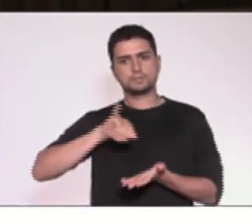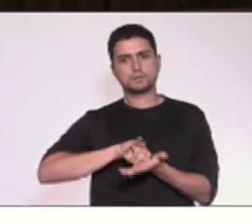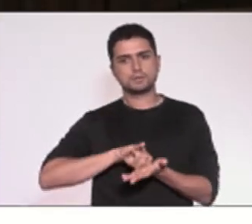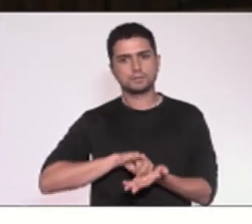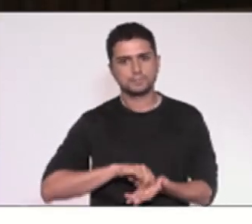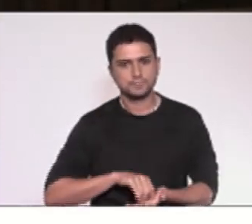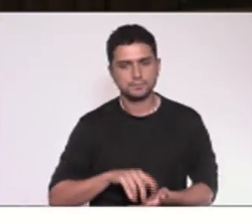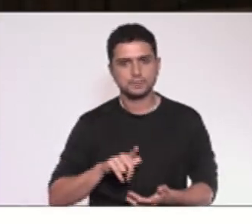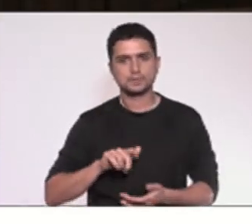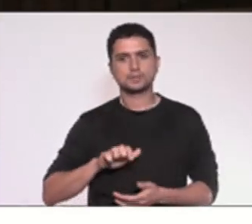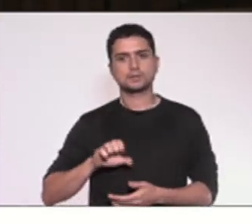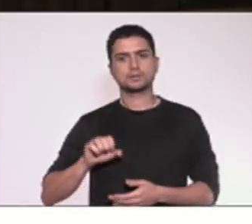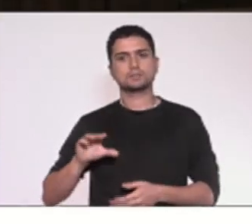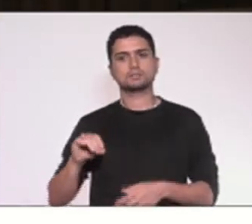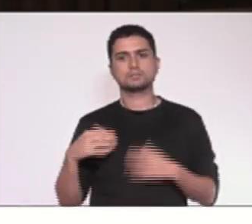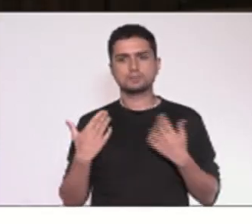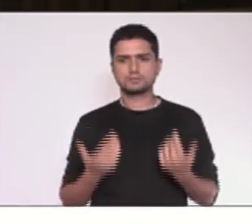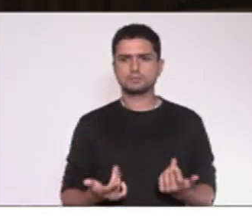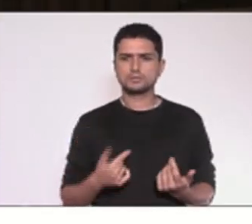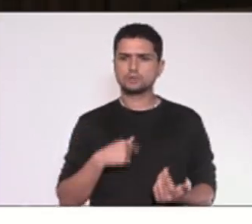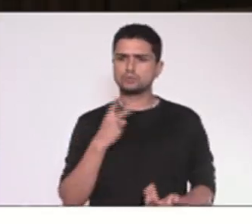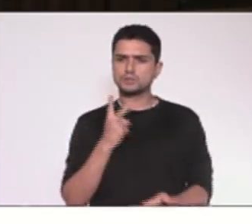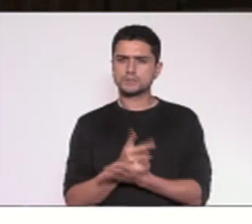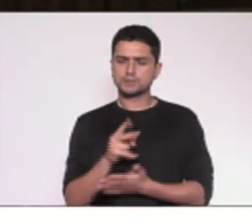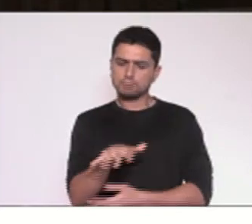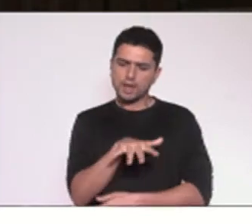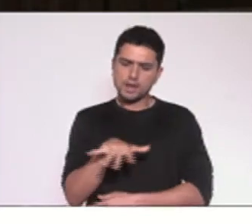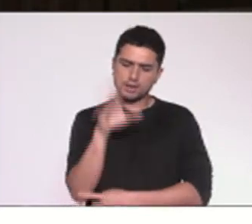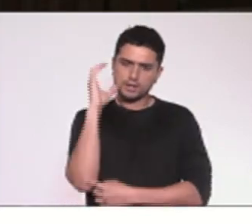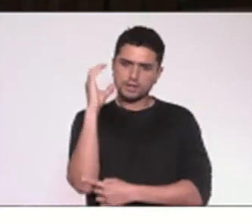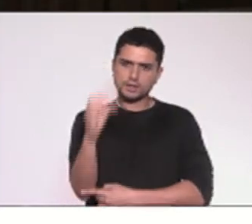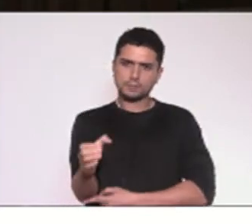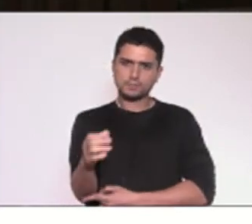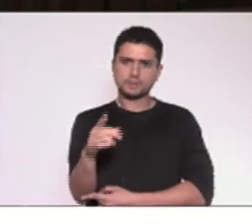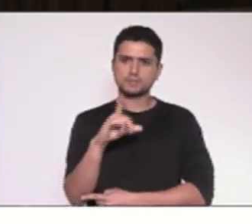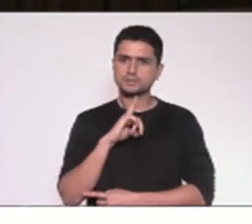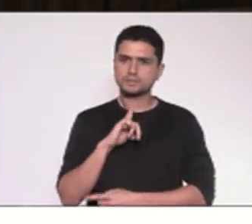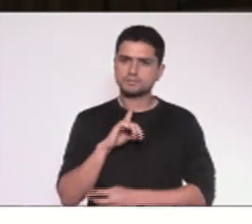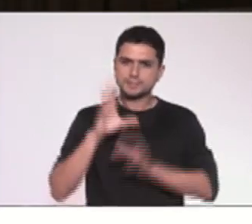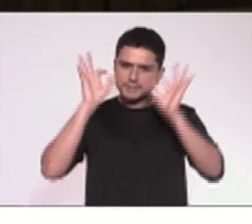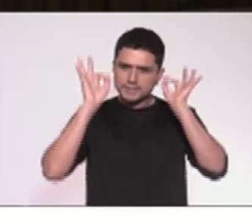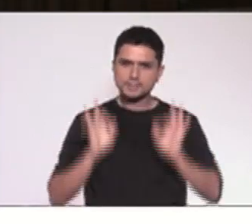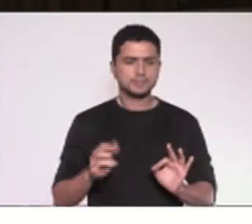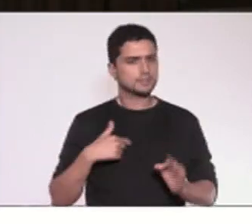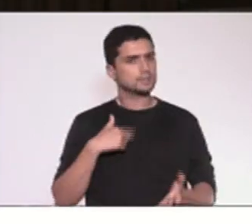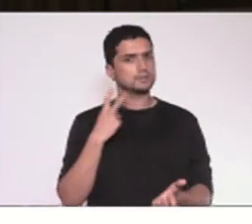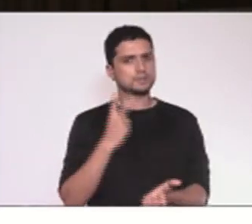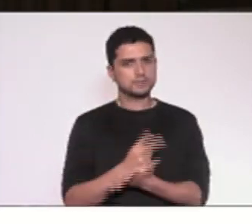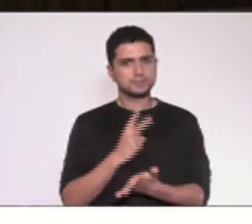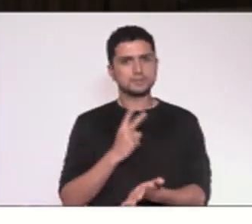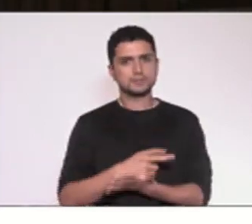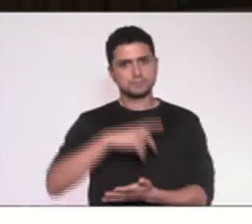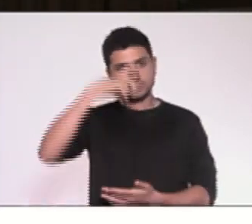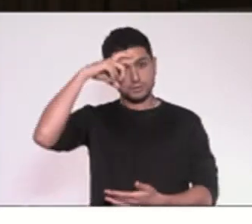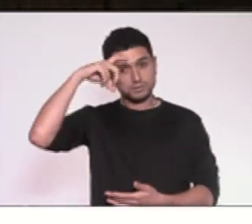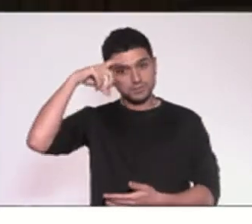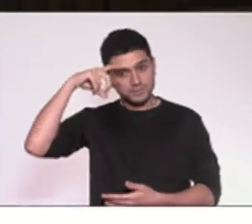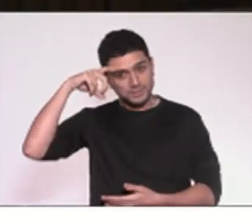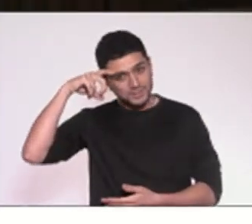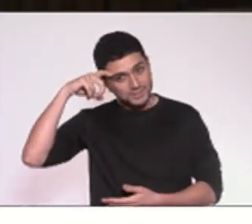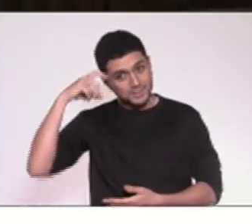Nessa atuação criminal, sempre tive a certeza que a minha principal tarefa e a minha árdua tarefa seria o